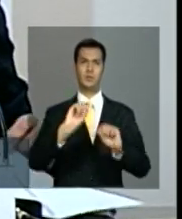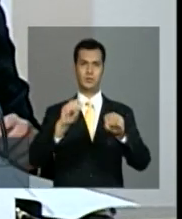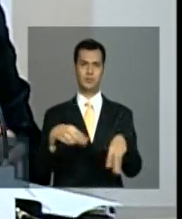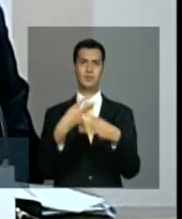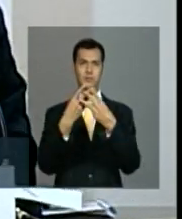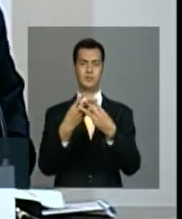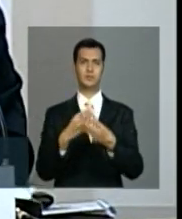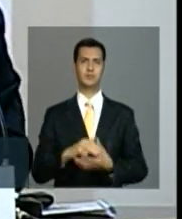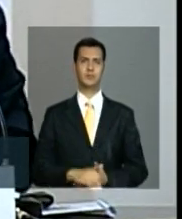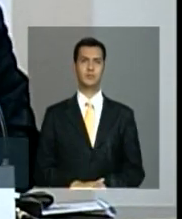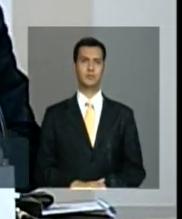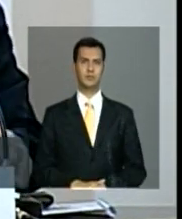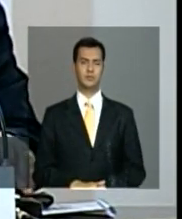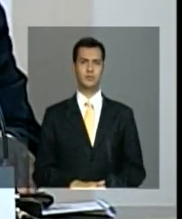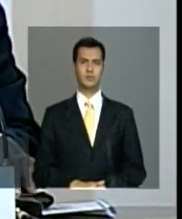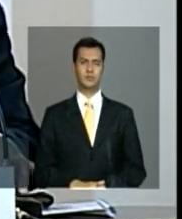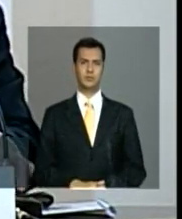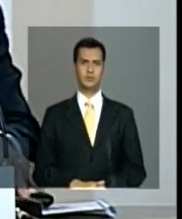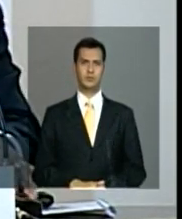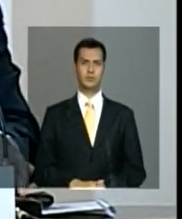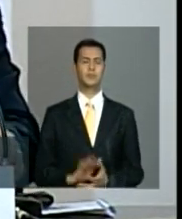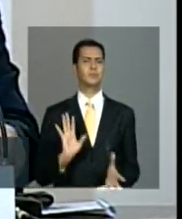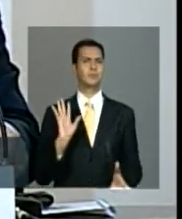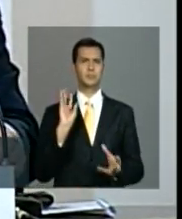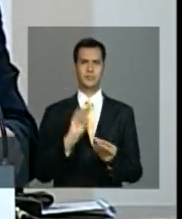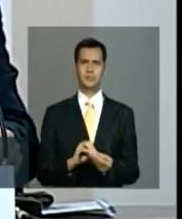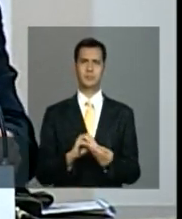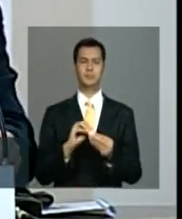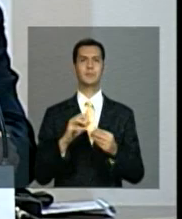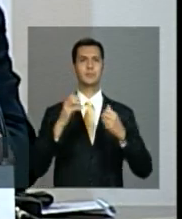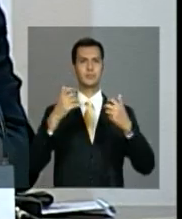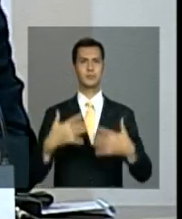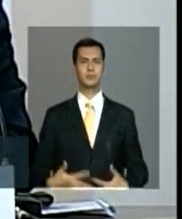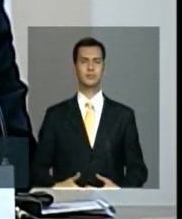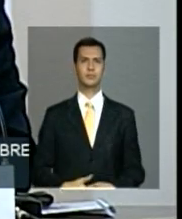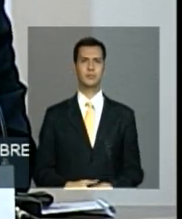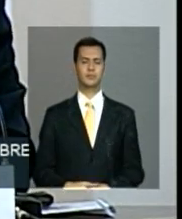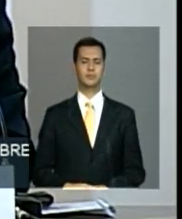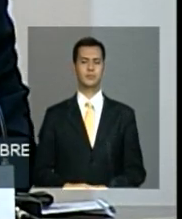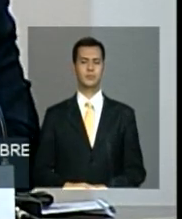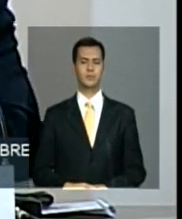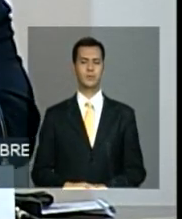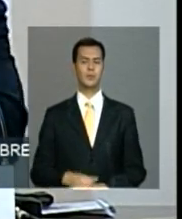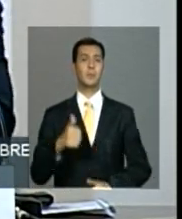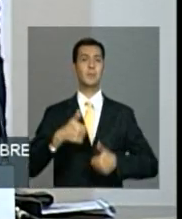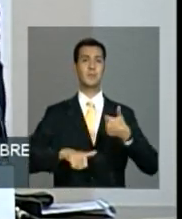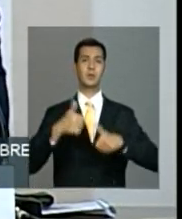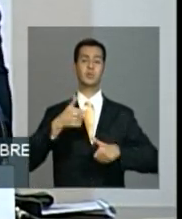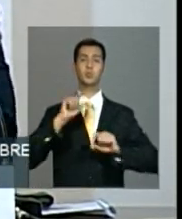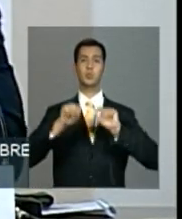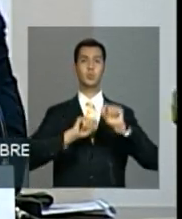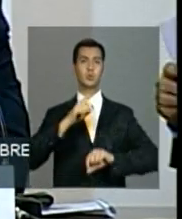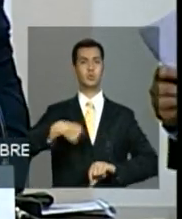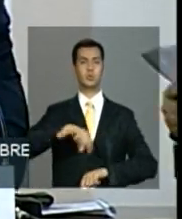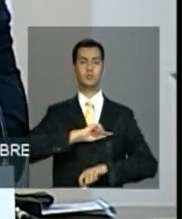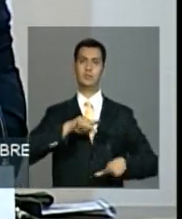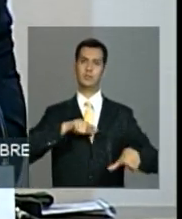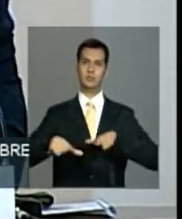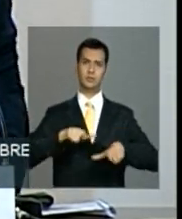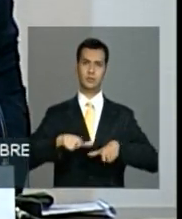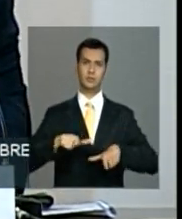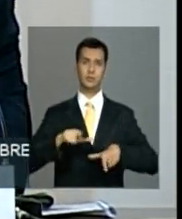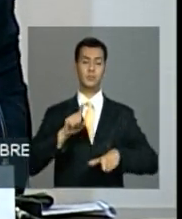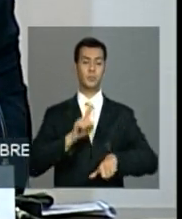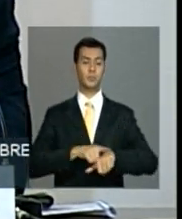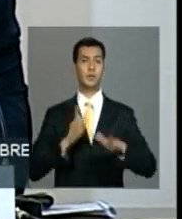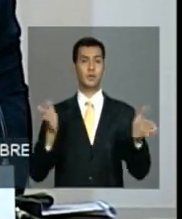em forma também breve é fazer um balanço do que estamos fazendo nesse momento